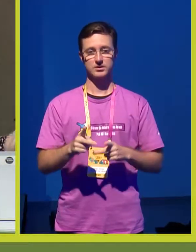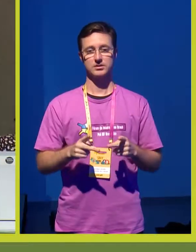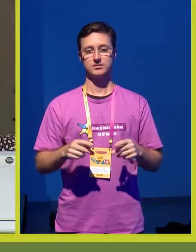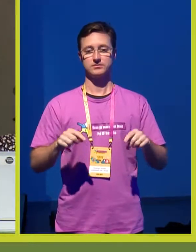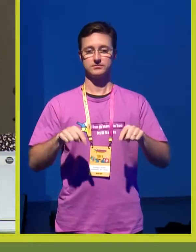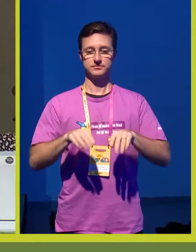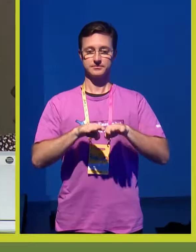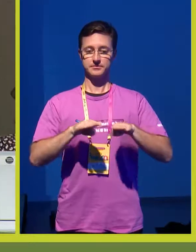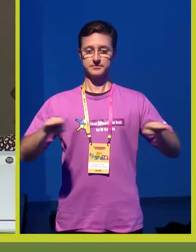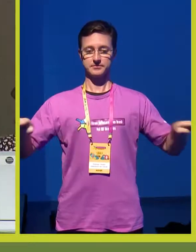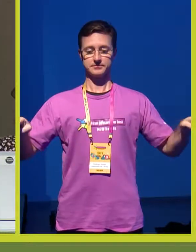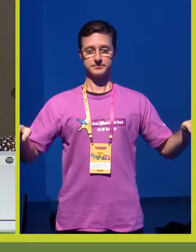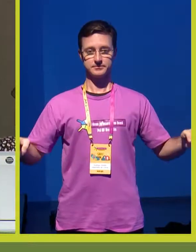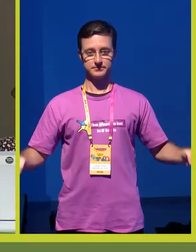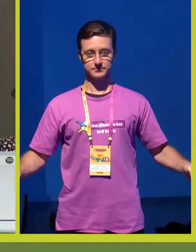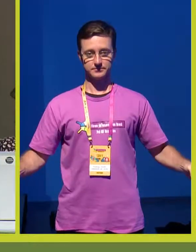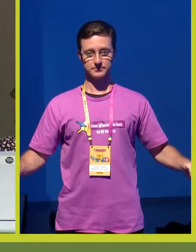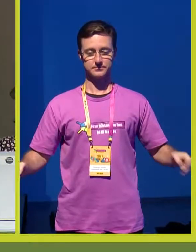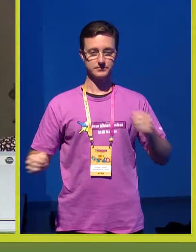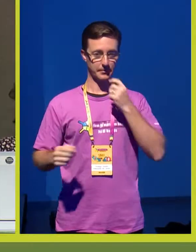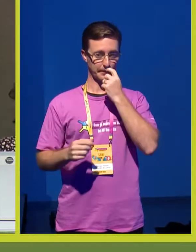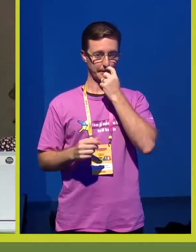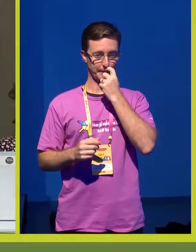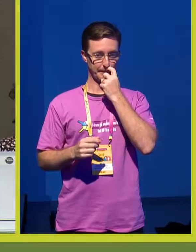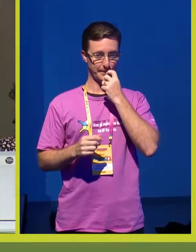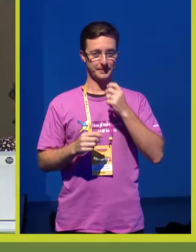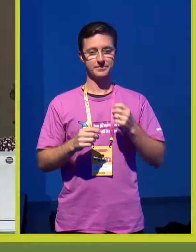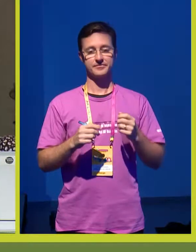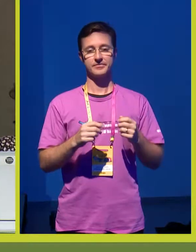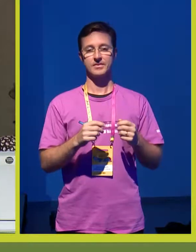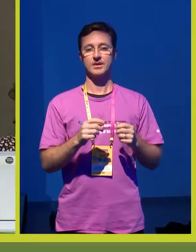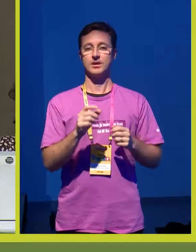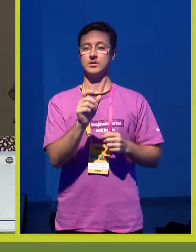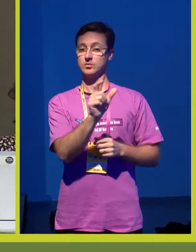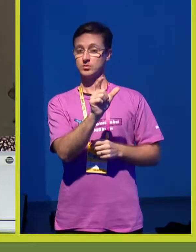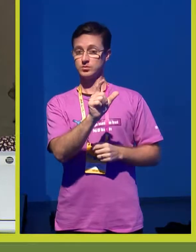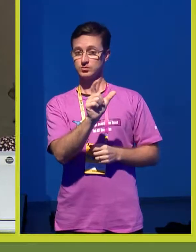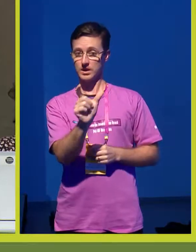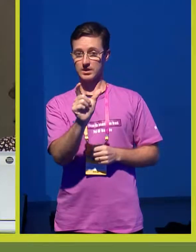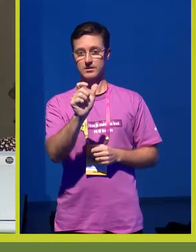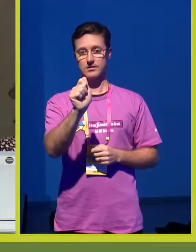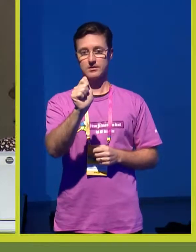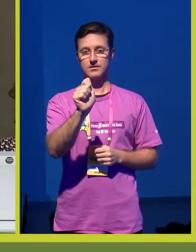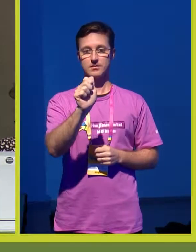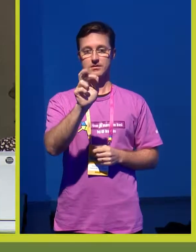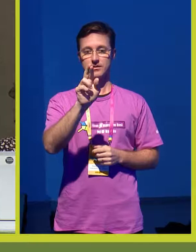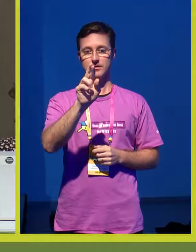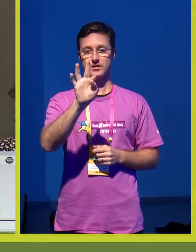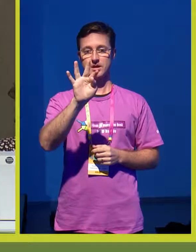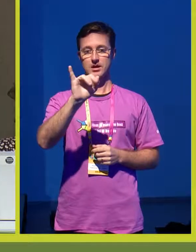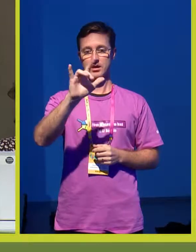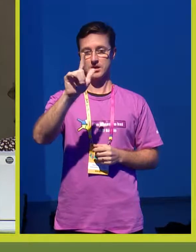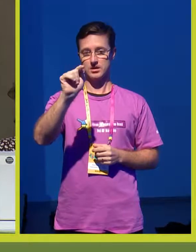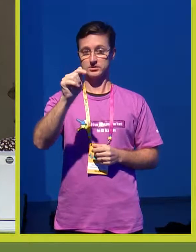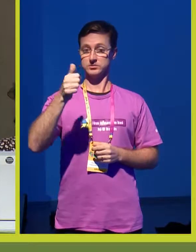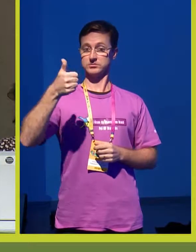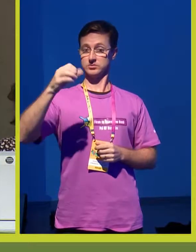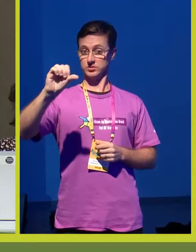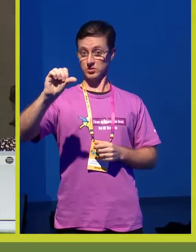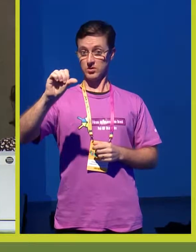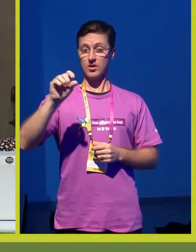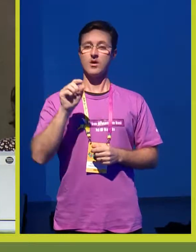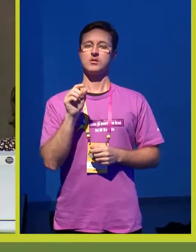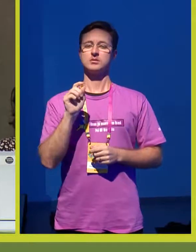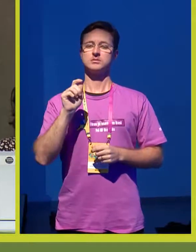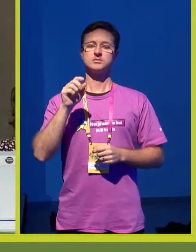proposição da Associação Artigo 19, Brasil, que é uma associação que luta em defesa